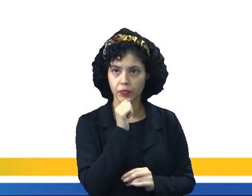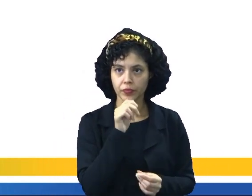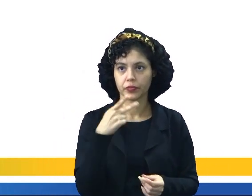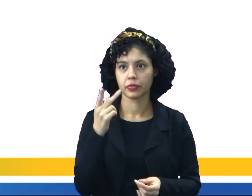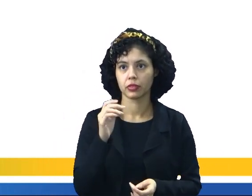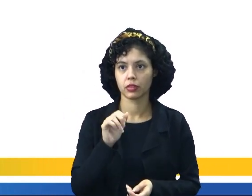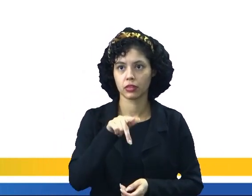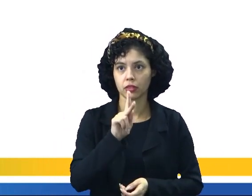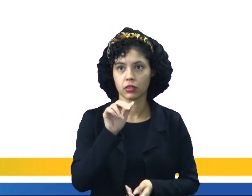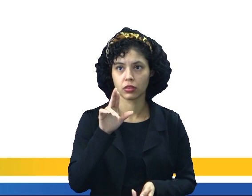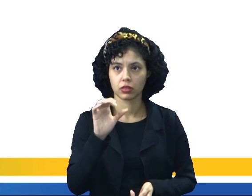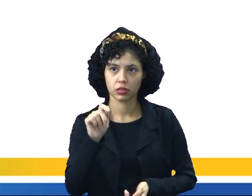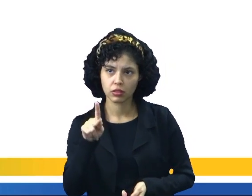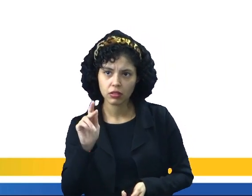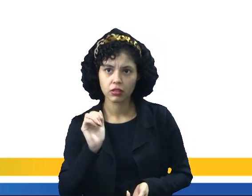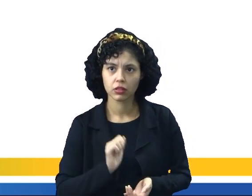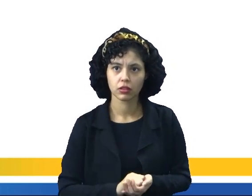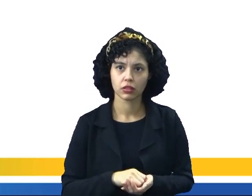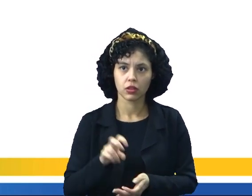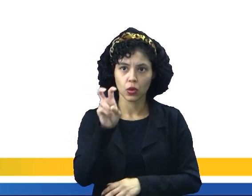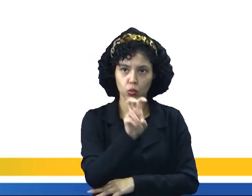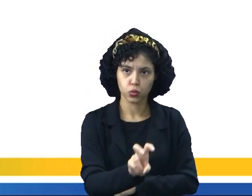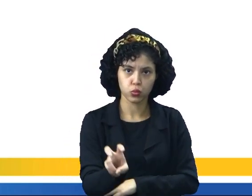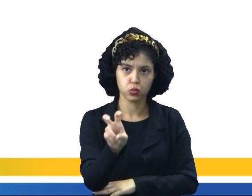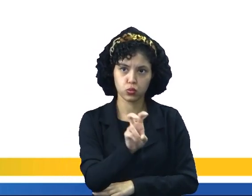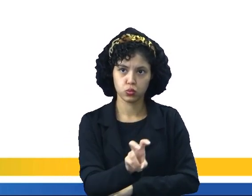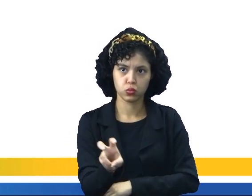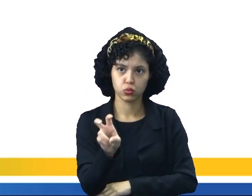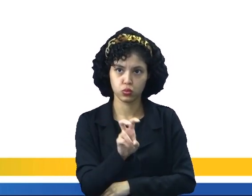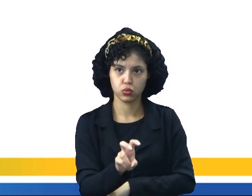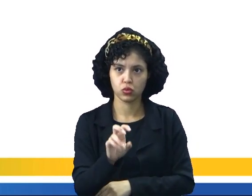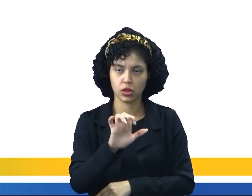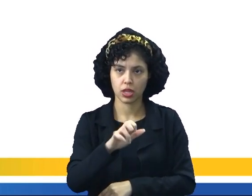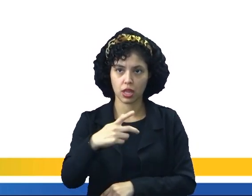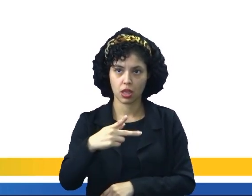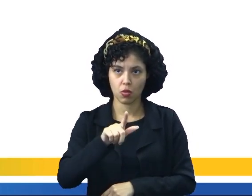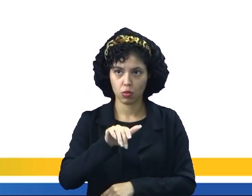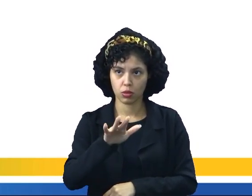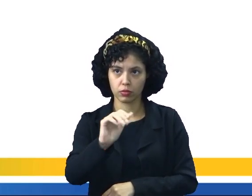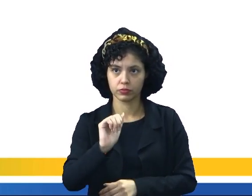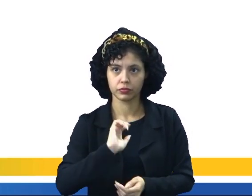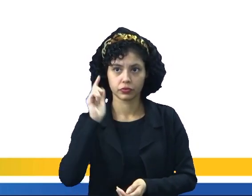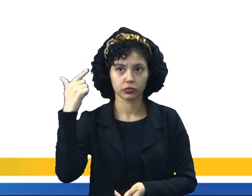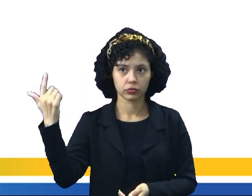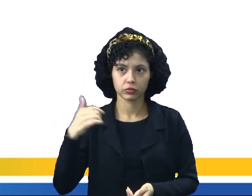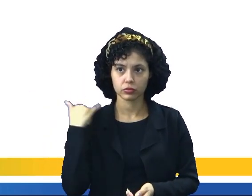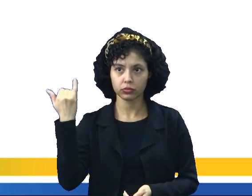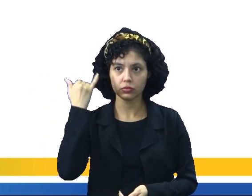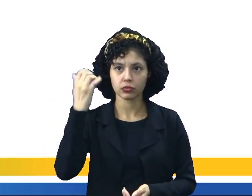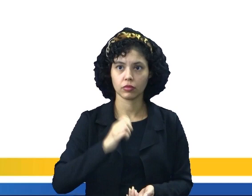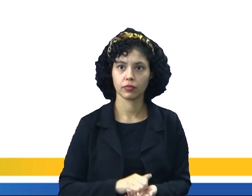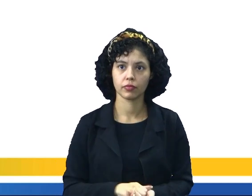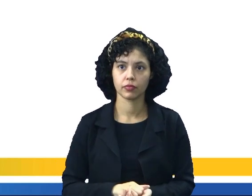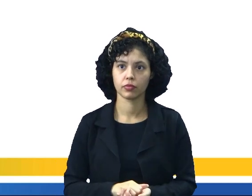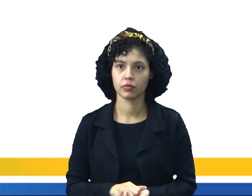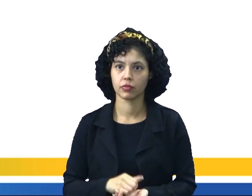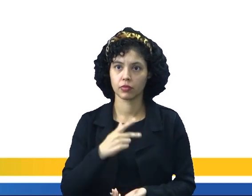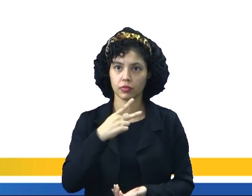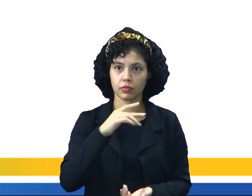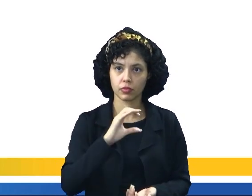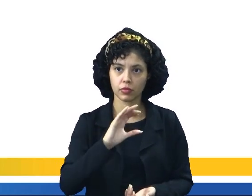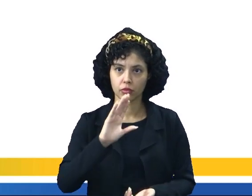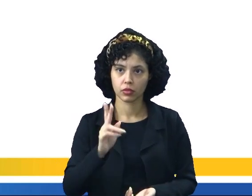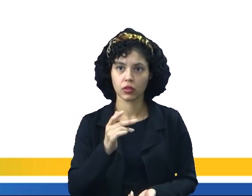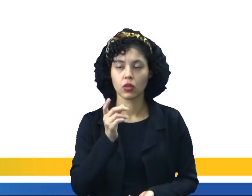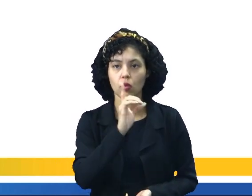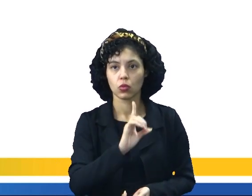para Kukulkan, né, a serpente emplumada, né, e outros deuses importantes, né, eram Apuk,